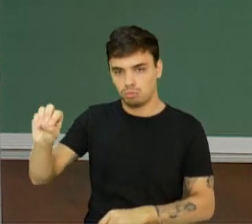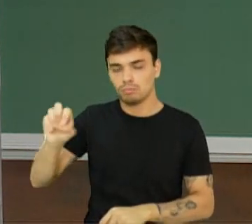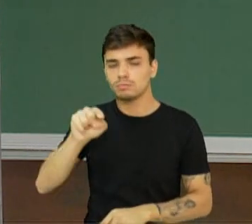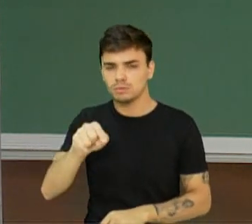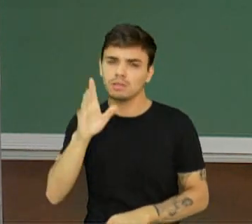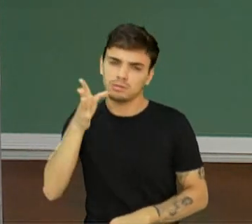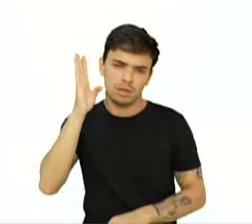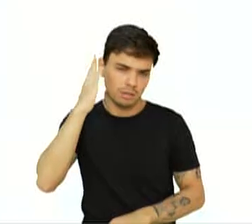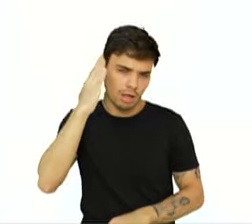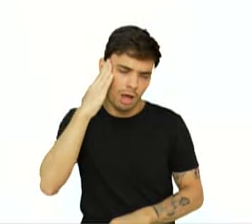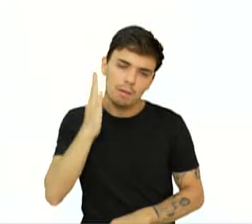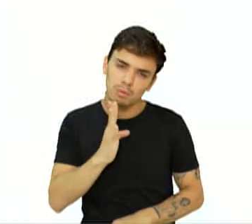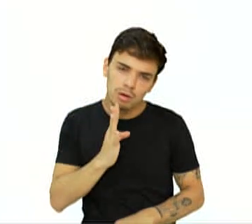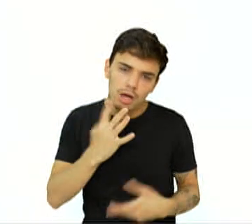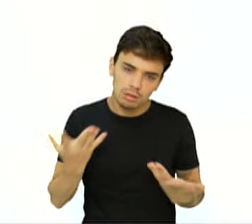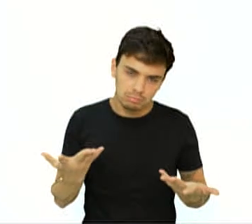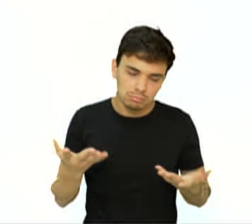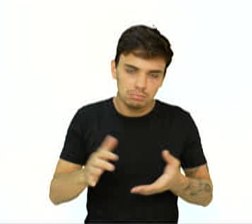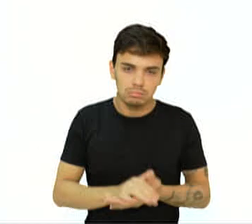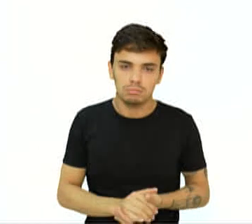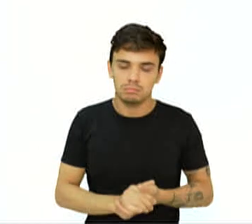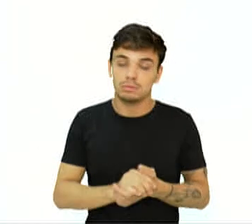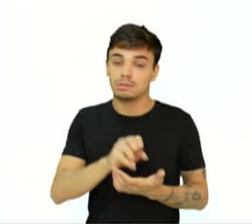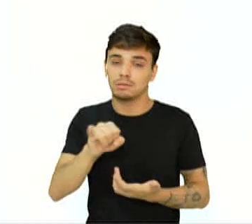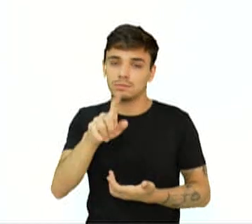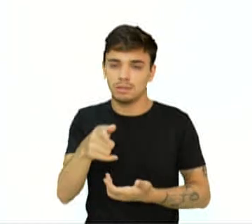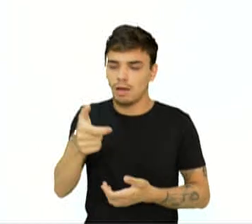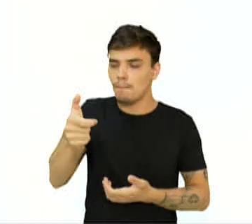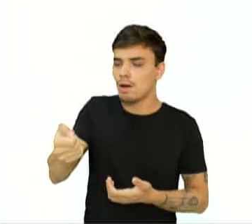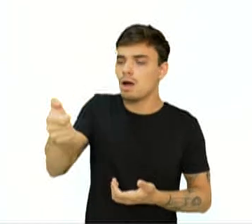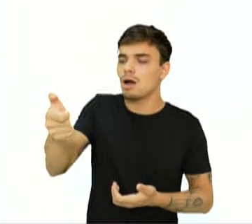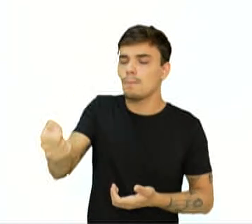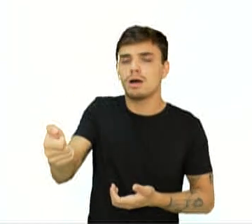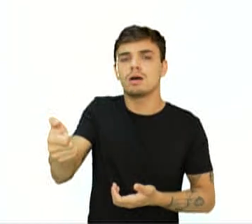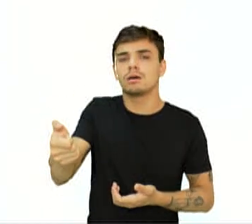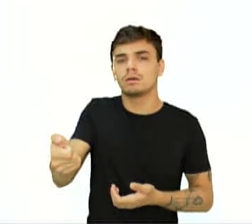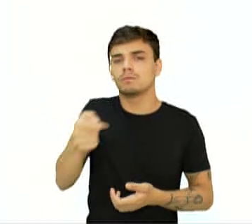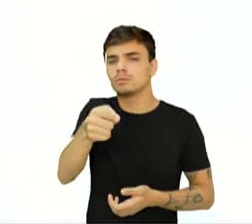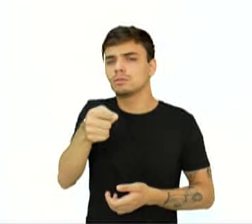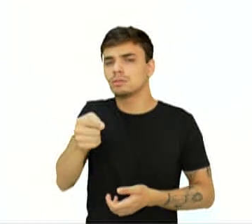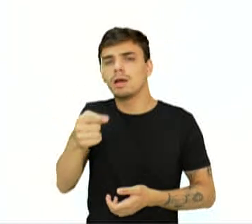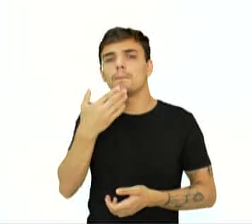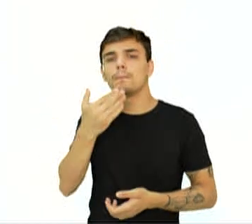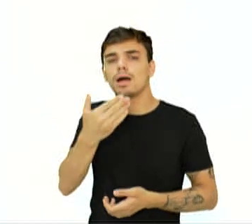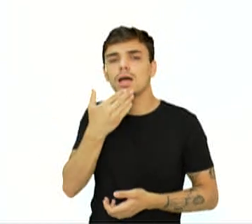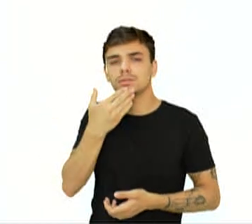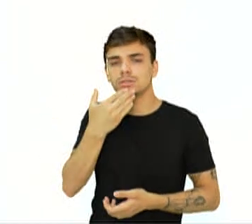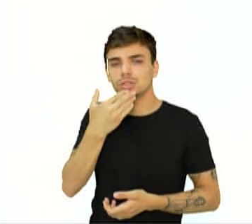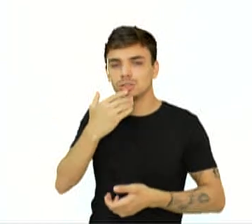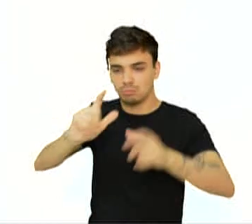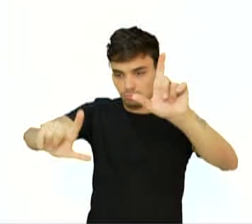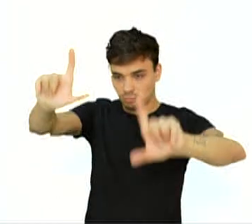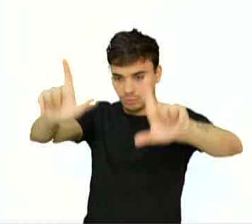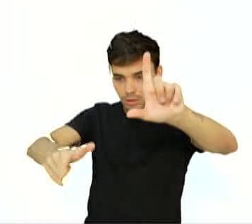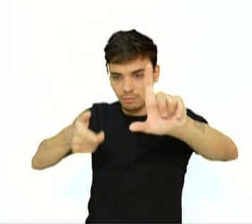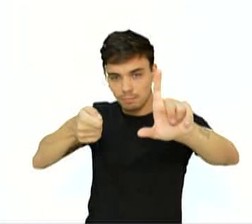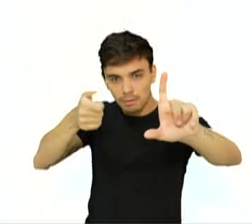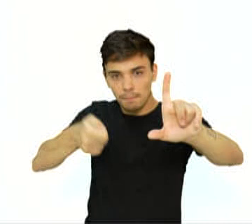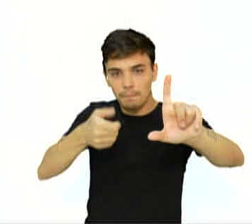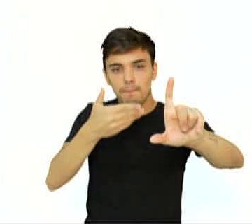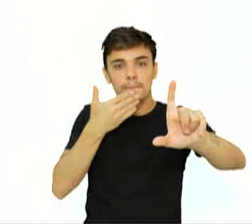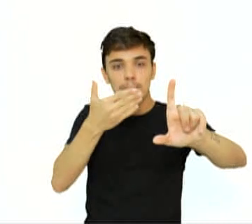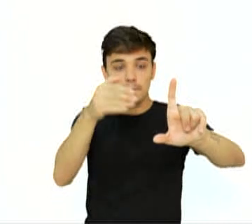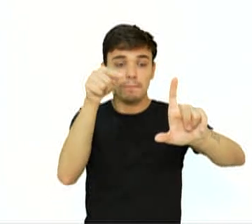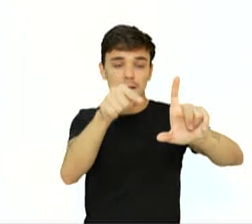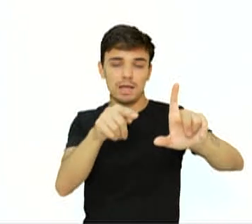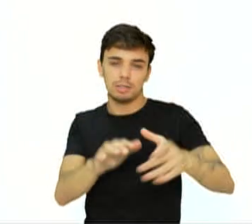você já deve ter usado, né? Então, quando você aperta o controle remoto, você pede um comando para o aparelho que você quer comandar, né? Em